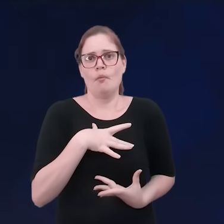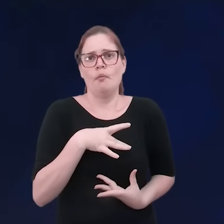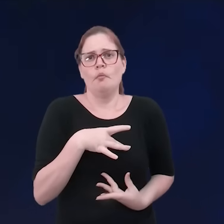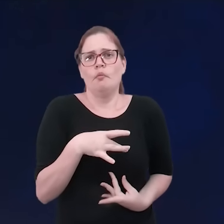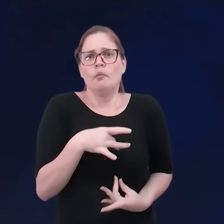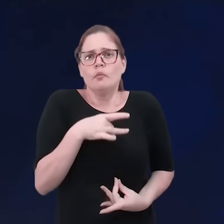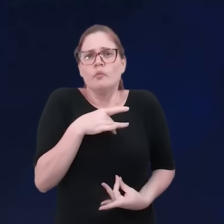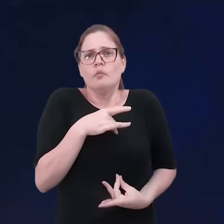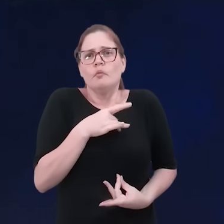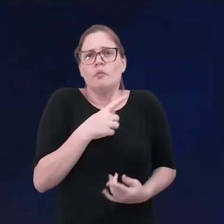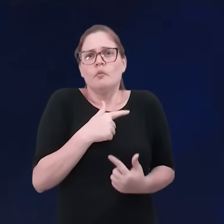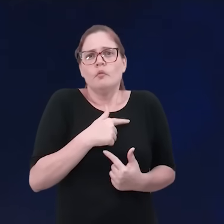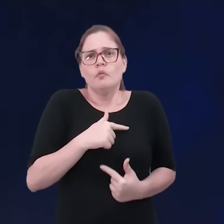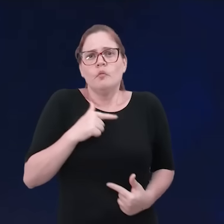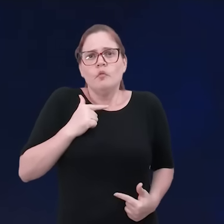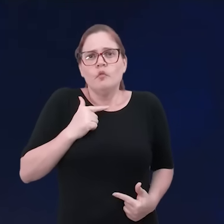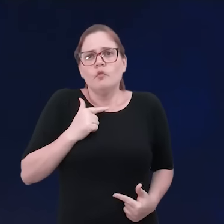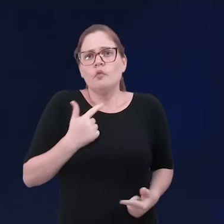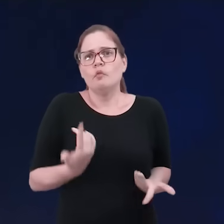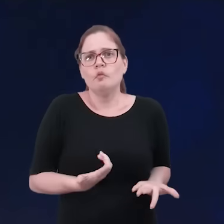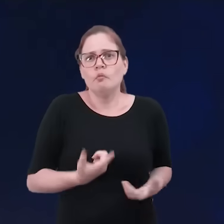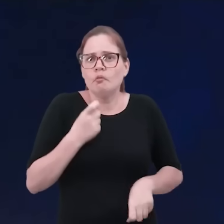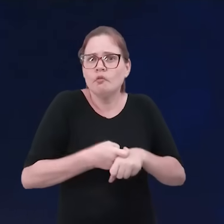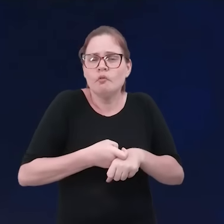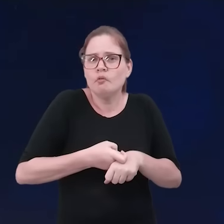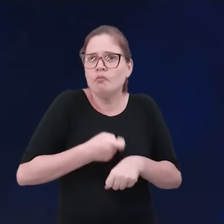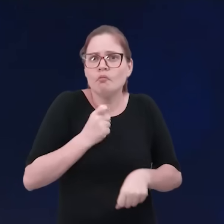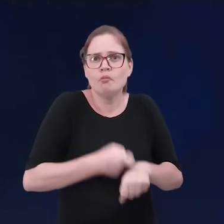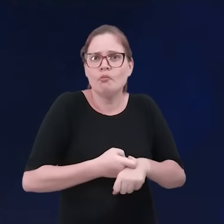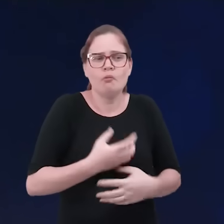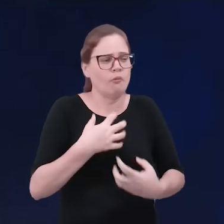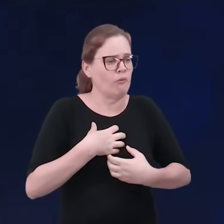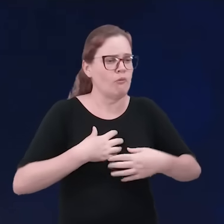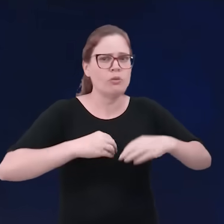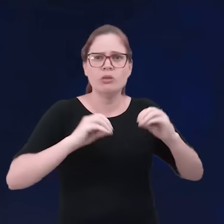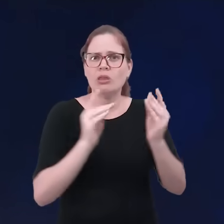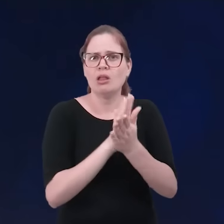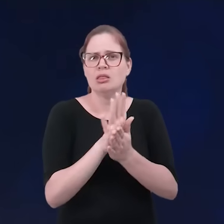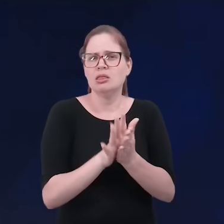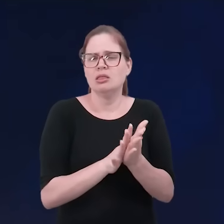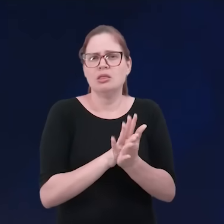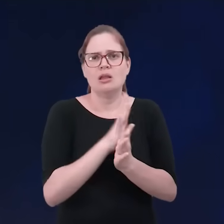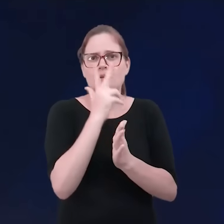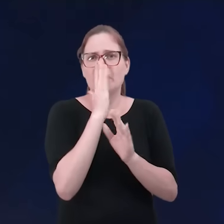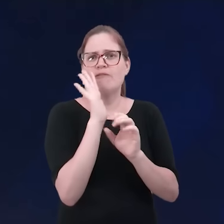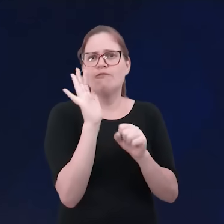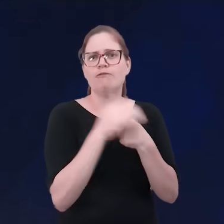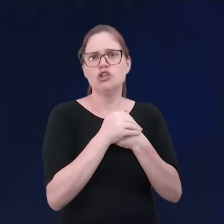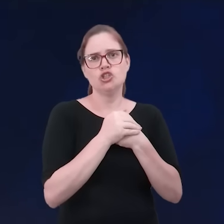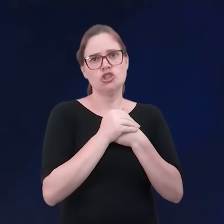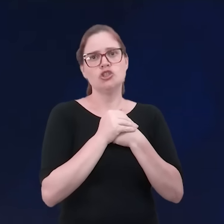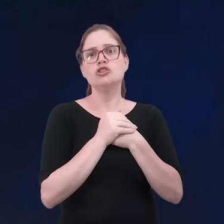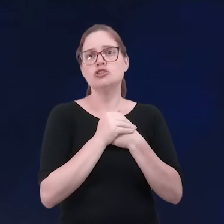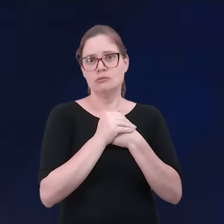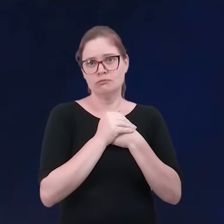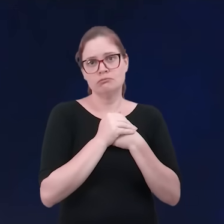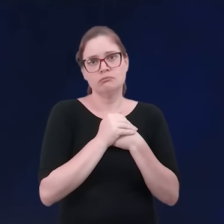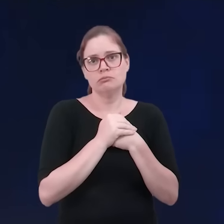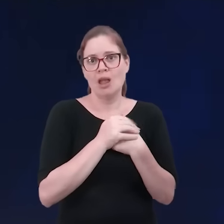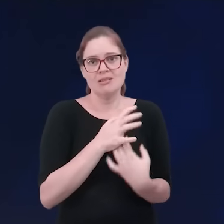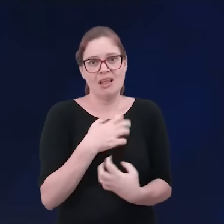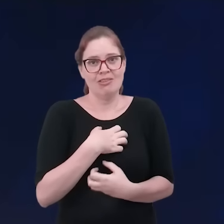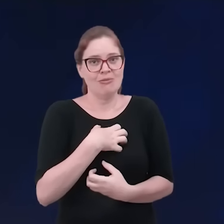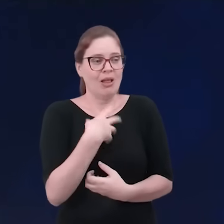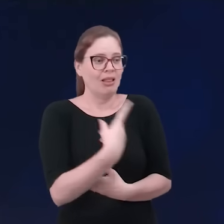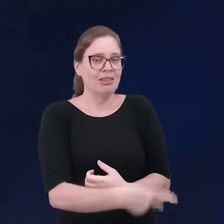interior se tornou ácido, árido, duro, insensível. Os seus sentimentos não